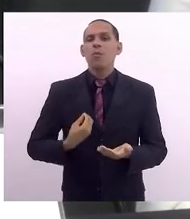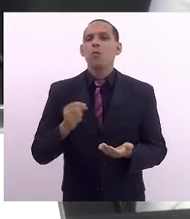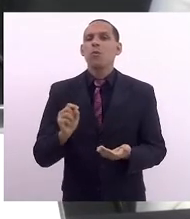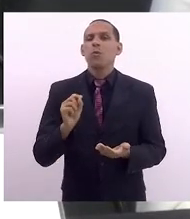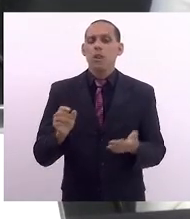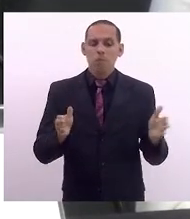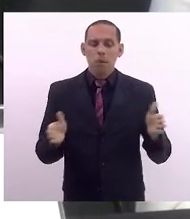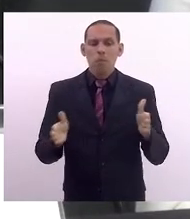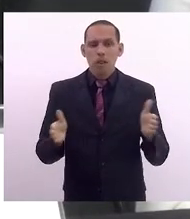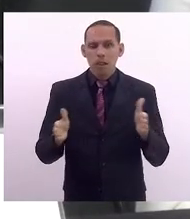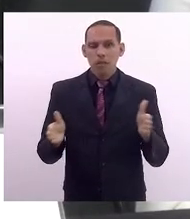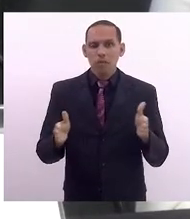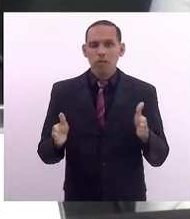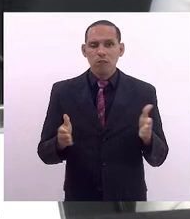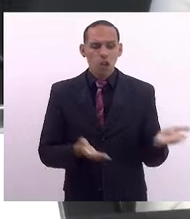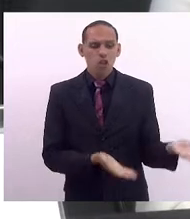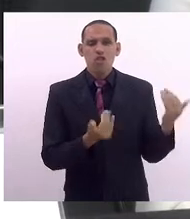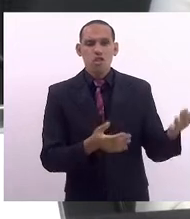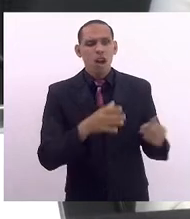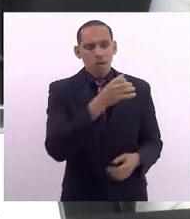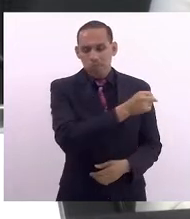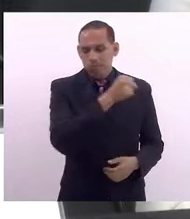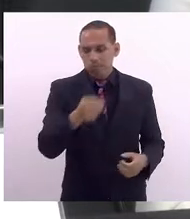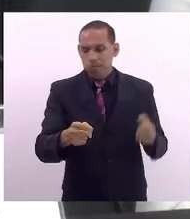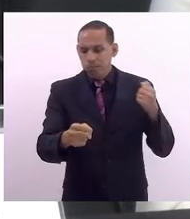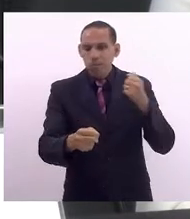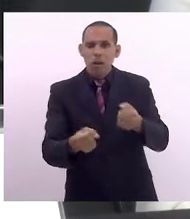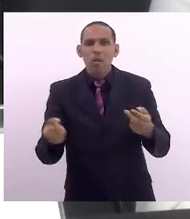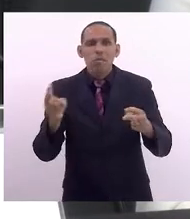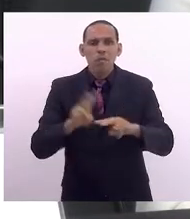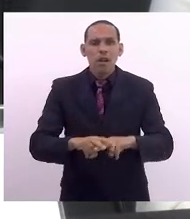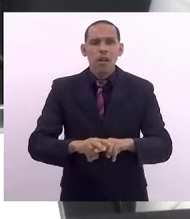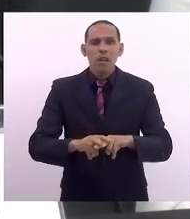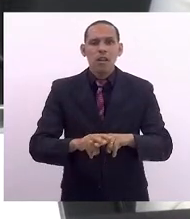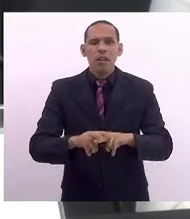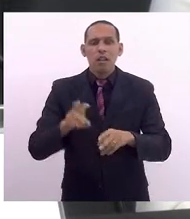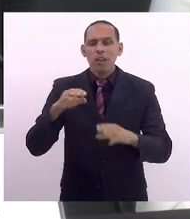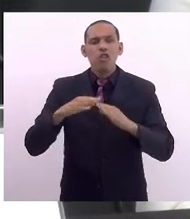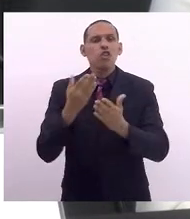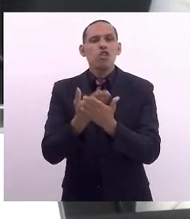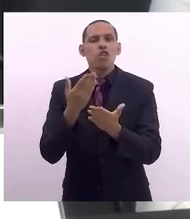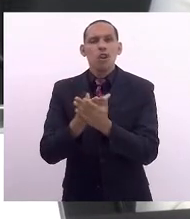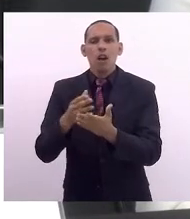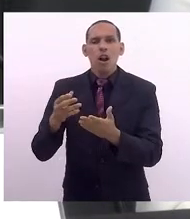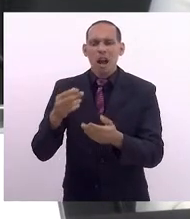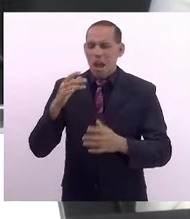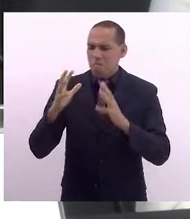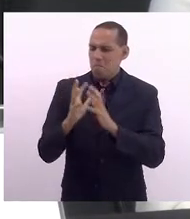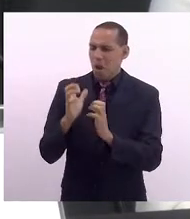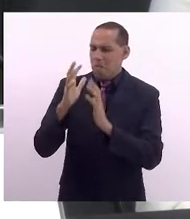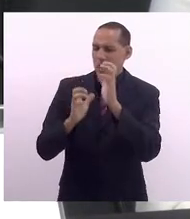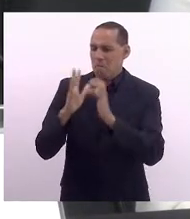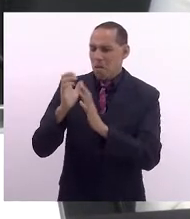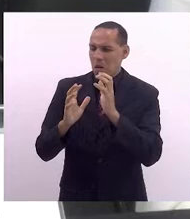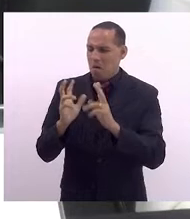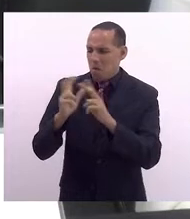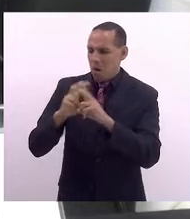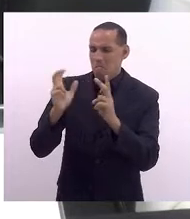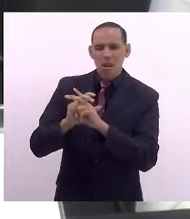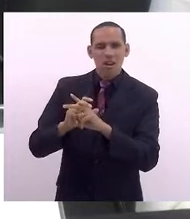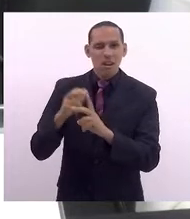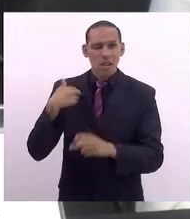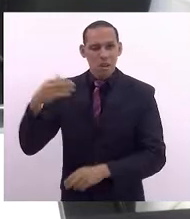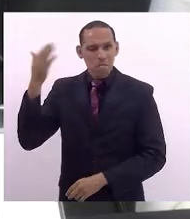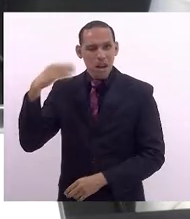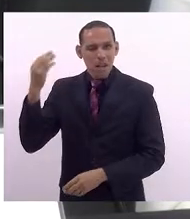que adolescentes são apreendidos por briga em escola. Quem nunca brigou no colégio? Eu já briguei muito. Se fosse na minha época, eu estaria